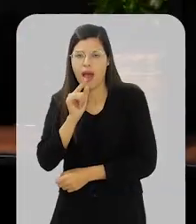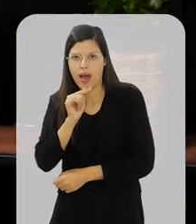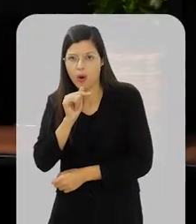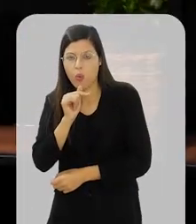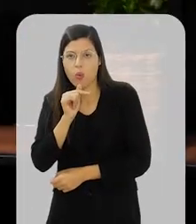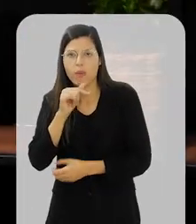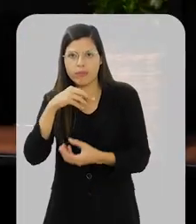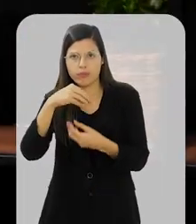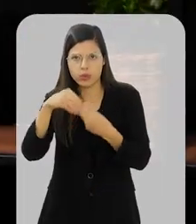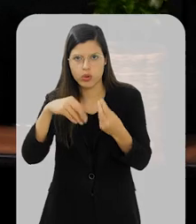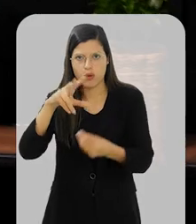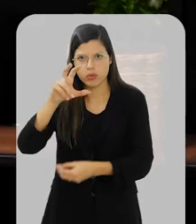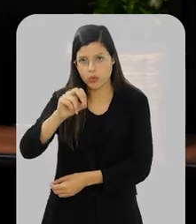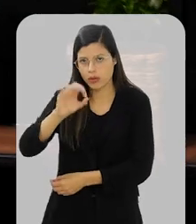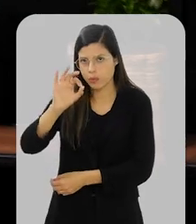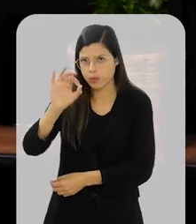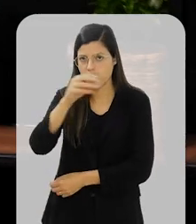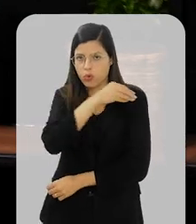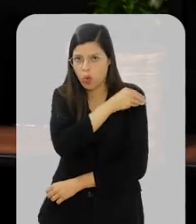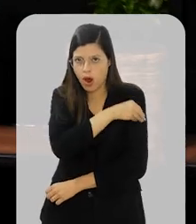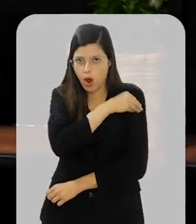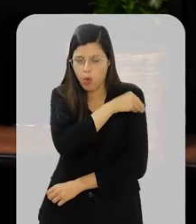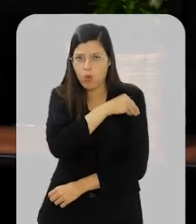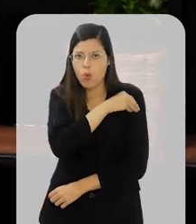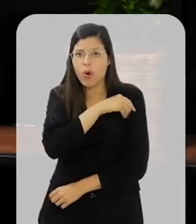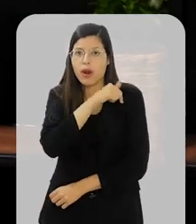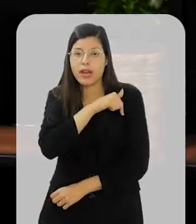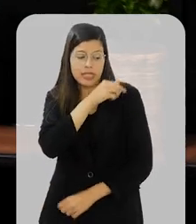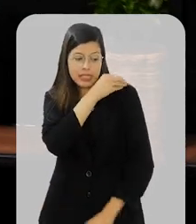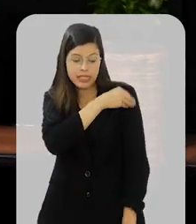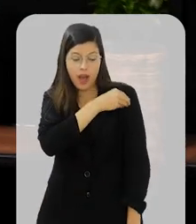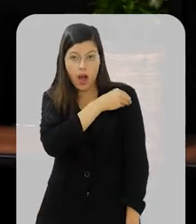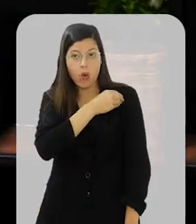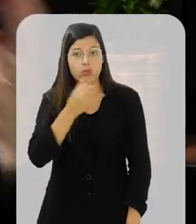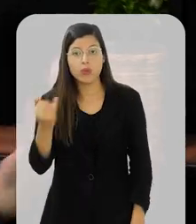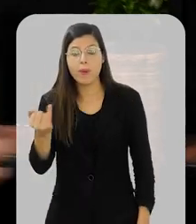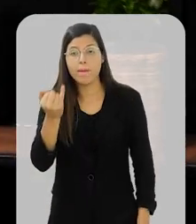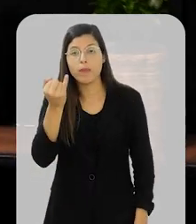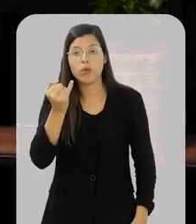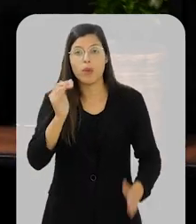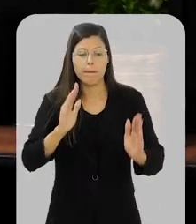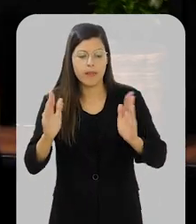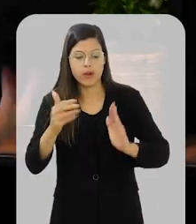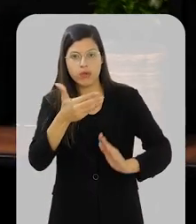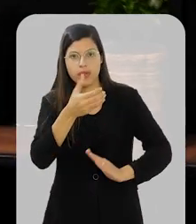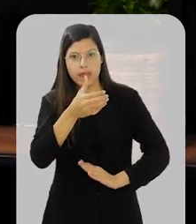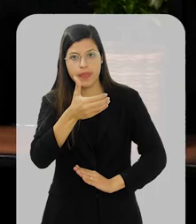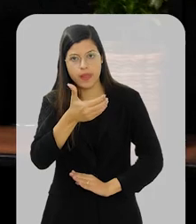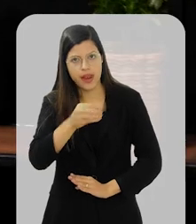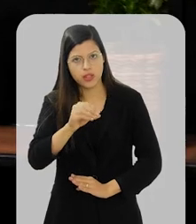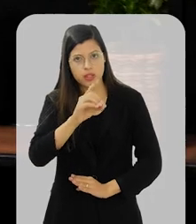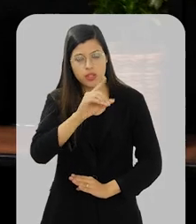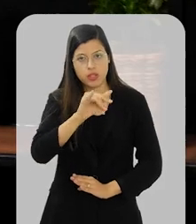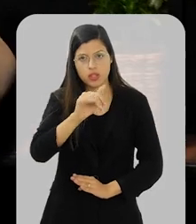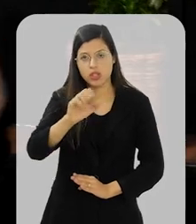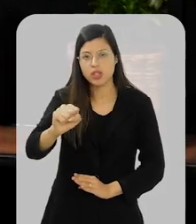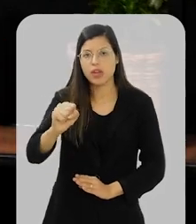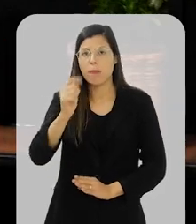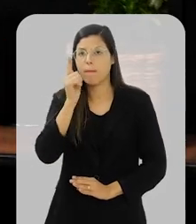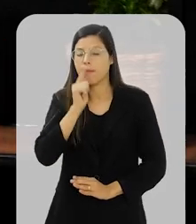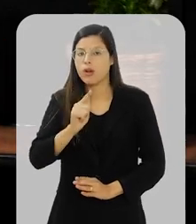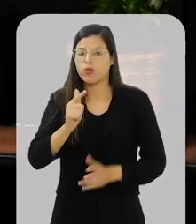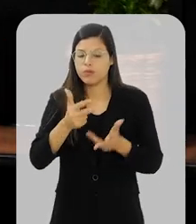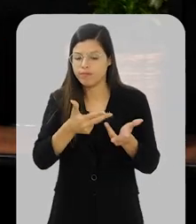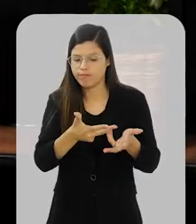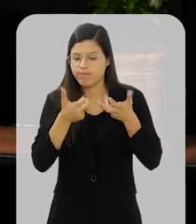água e álcool. E esse álcool, ele é essencial para, justamente durante um período de 10 dias, fique em agitação, para